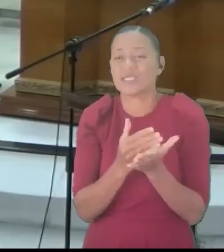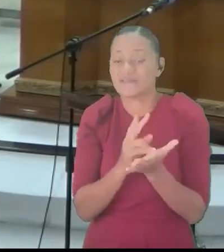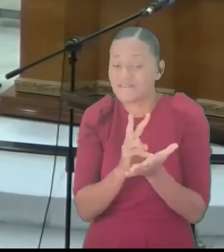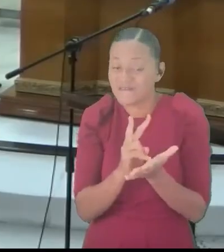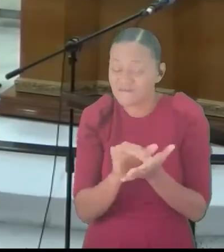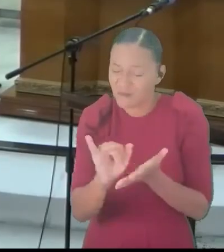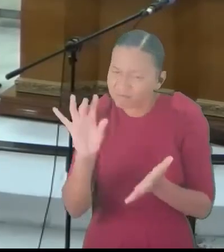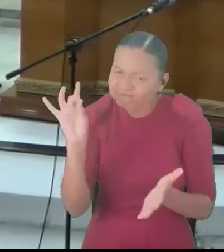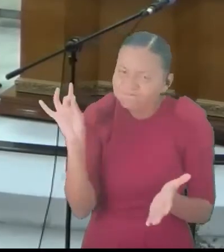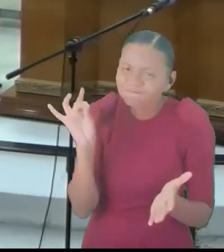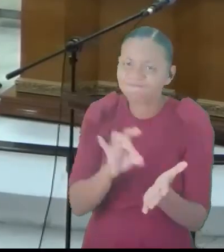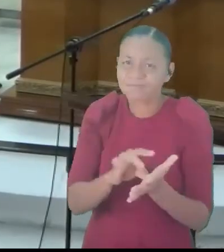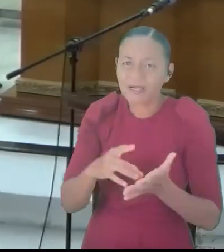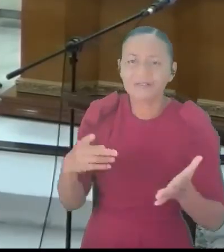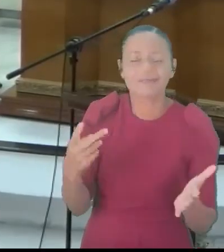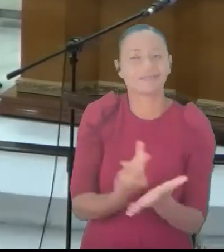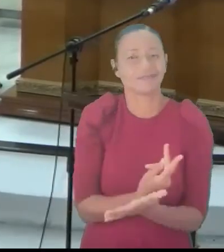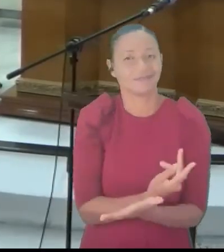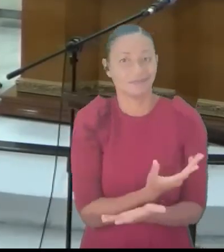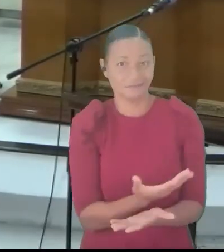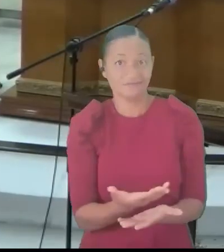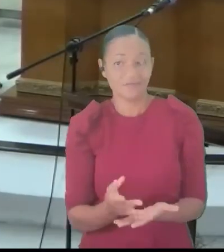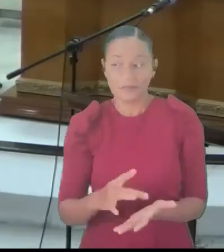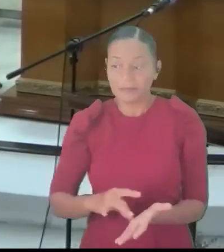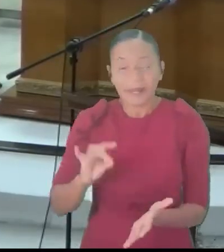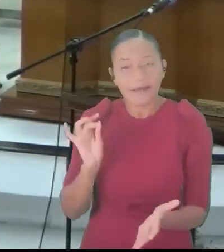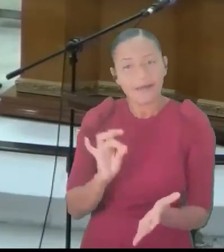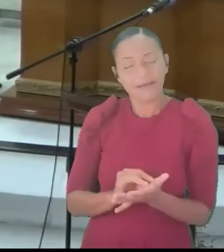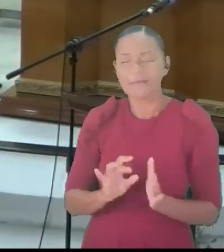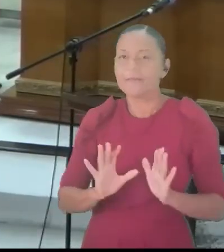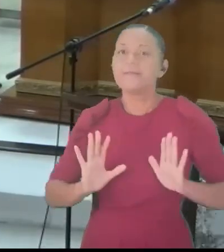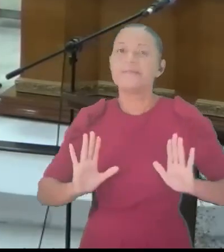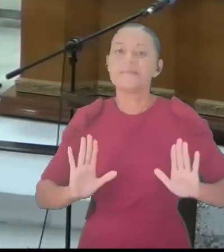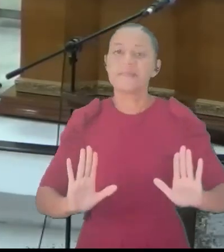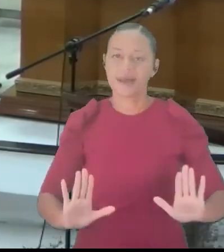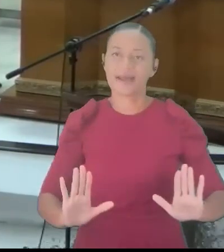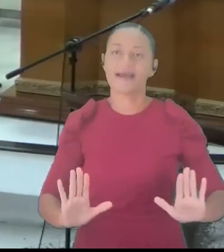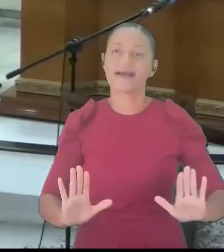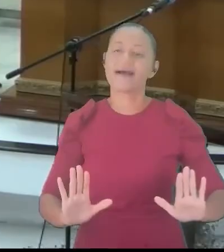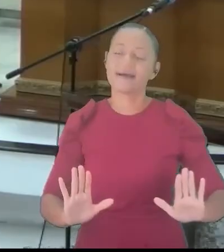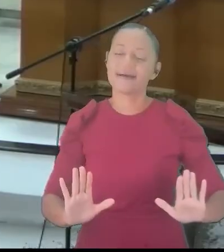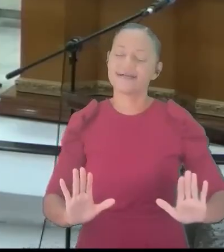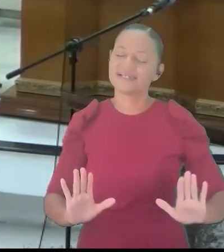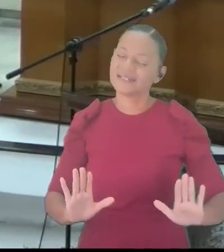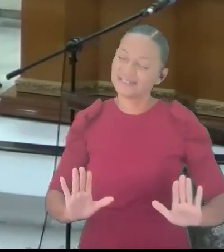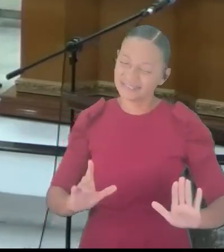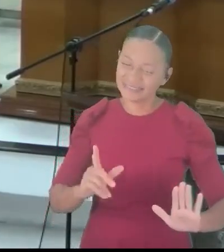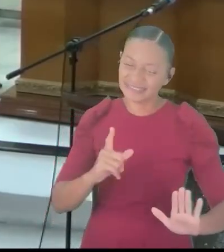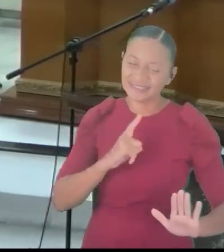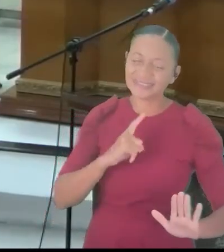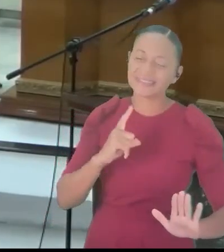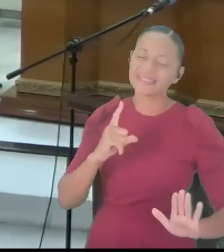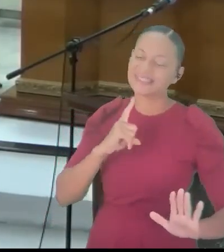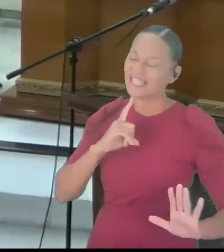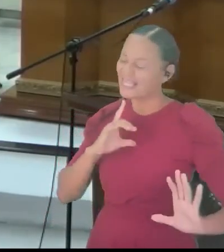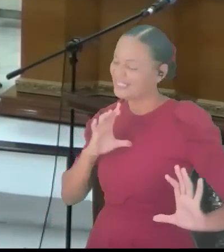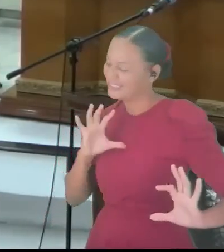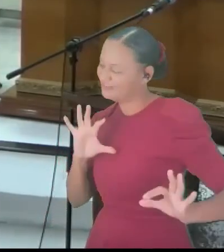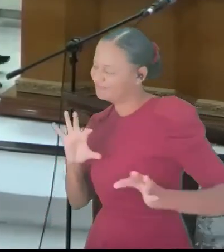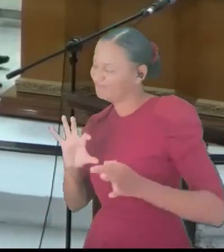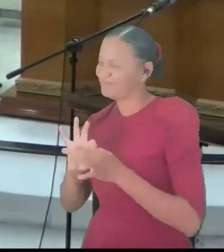de vir. A realidade, porém, encontra-se em Cristo.